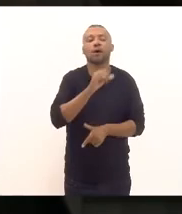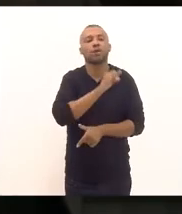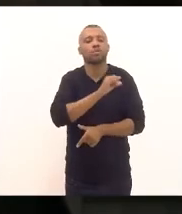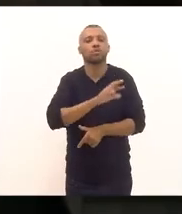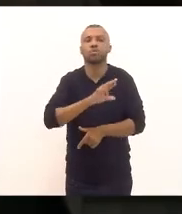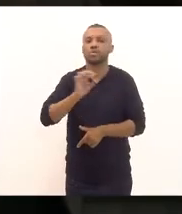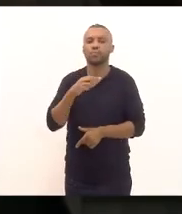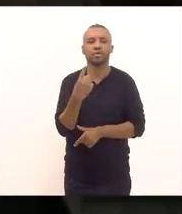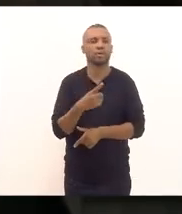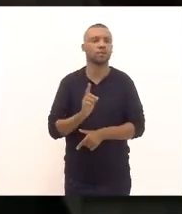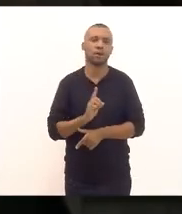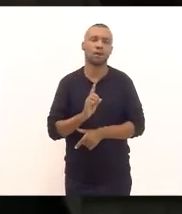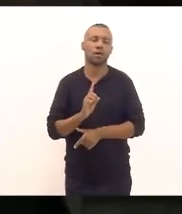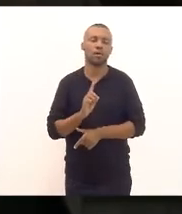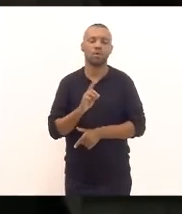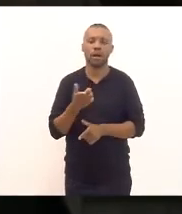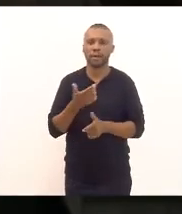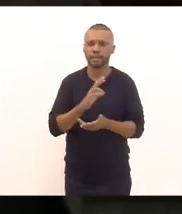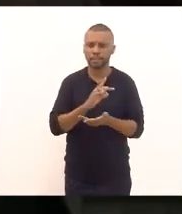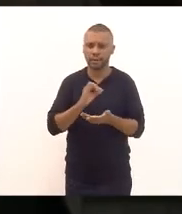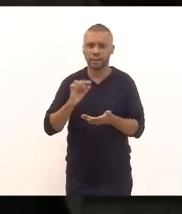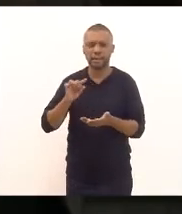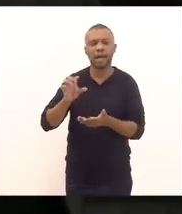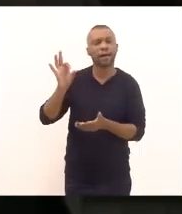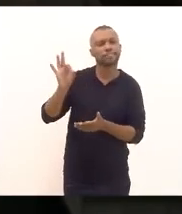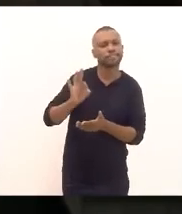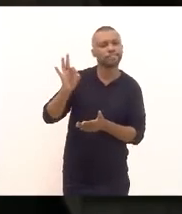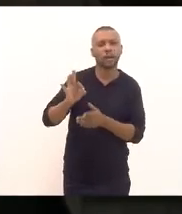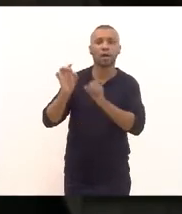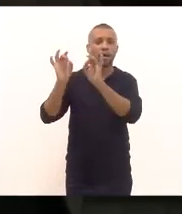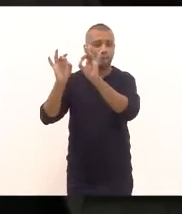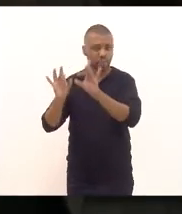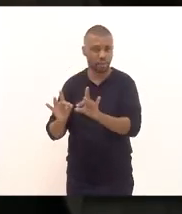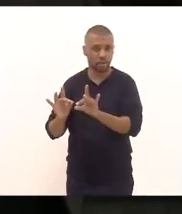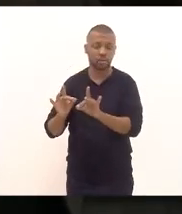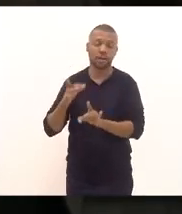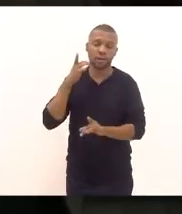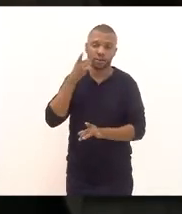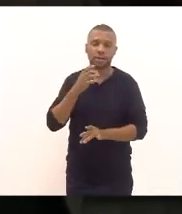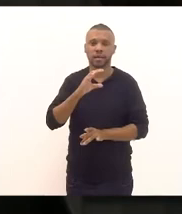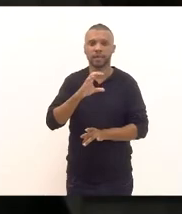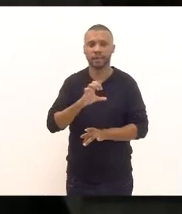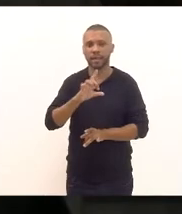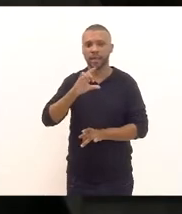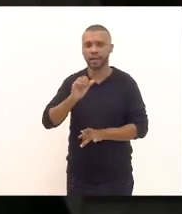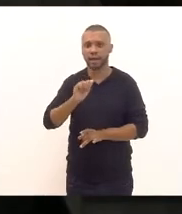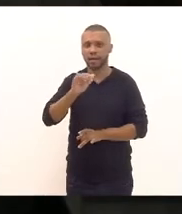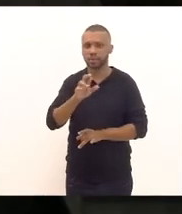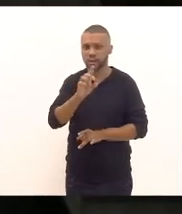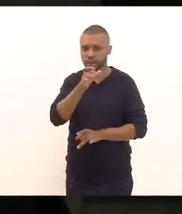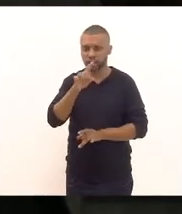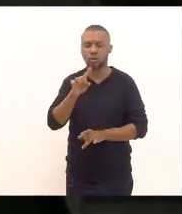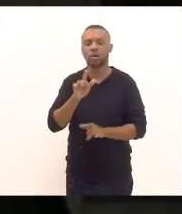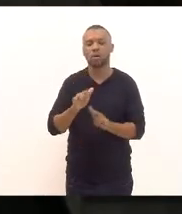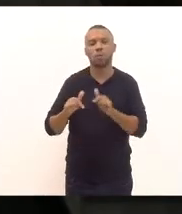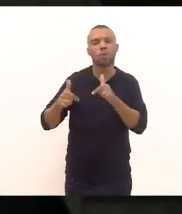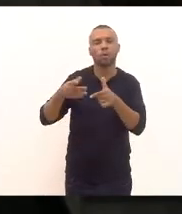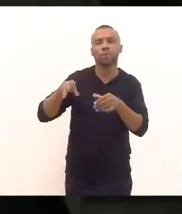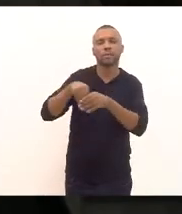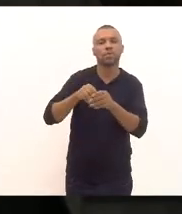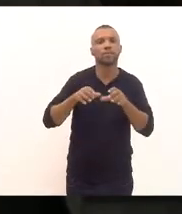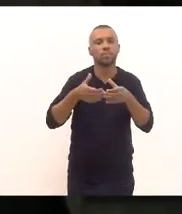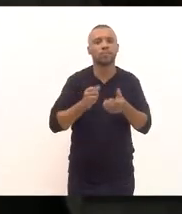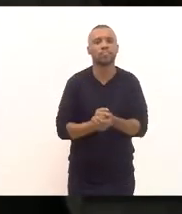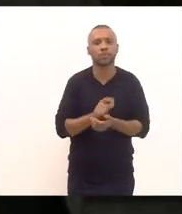na CPI das participações especiais deputada Célia Jordão foi membro atuante nós constatamos de por exemplo que